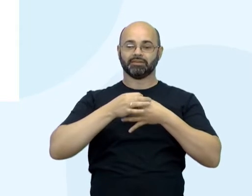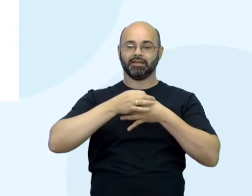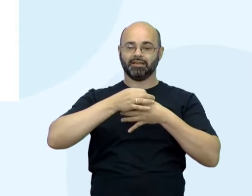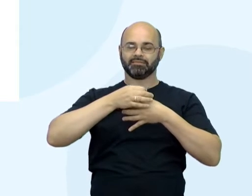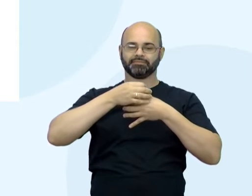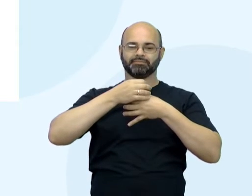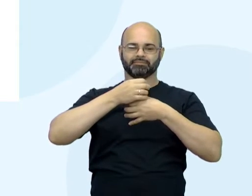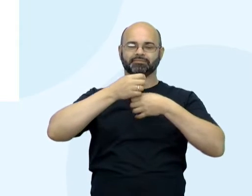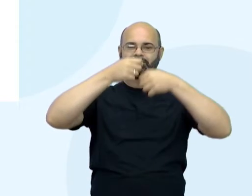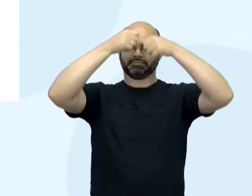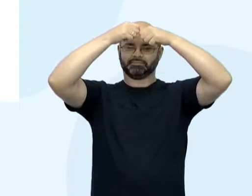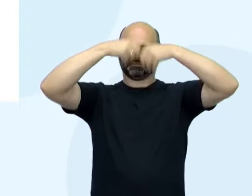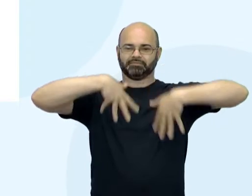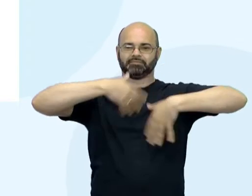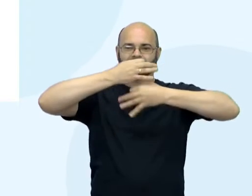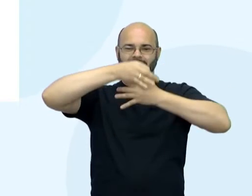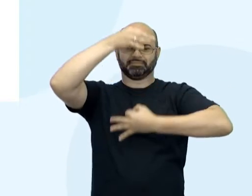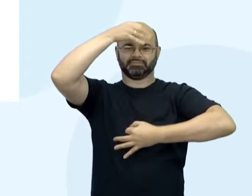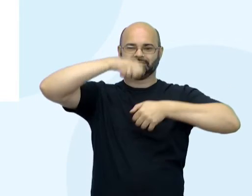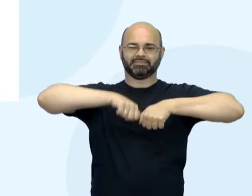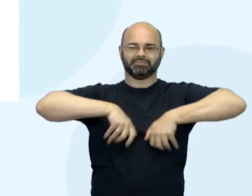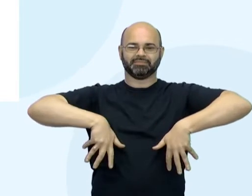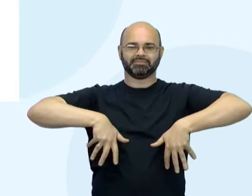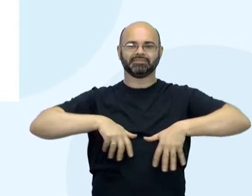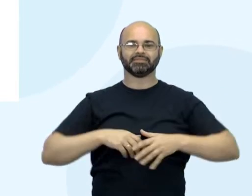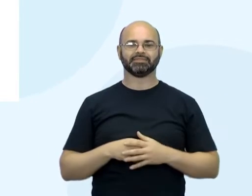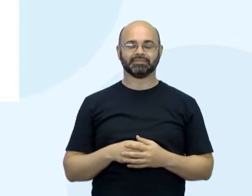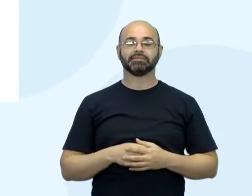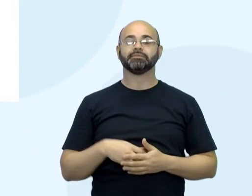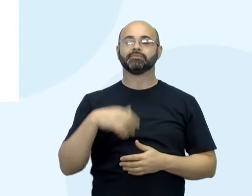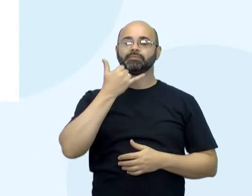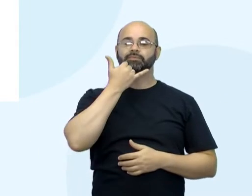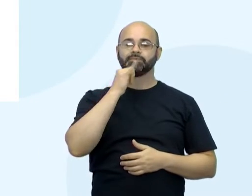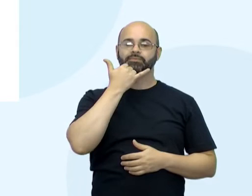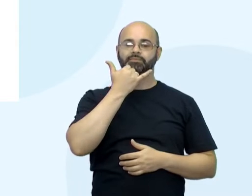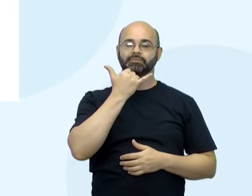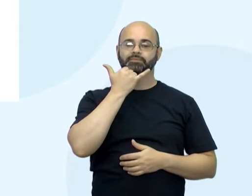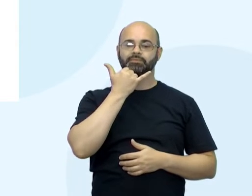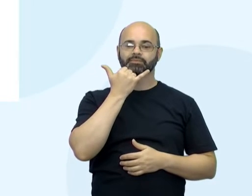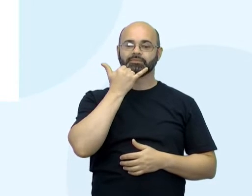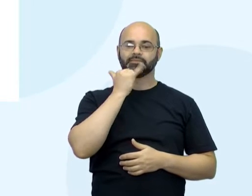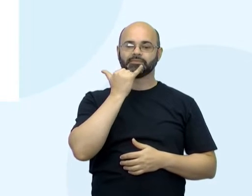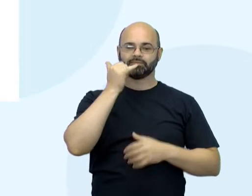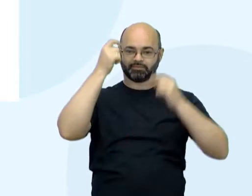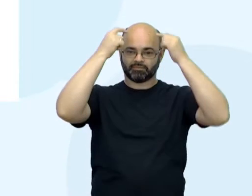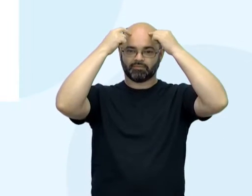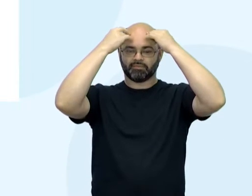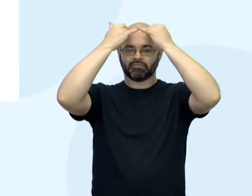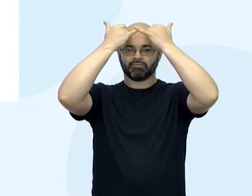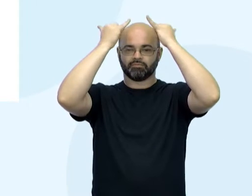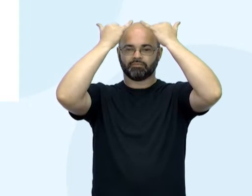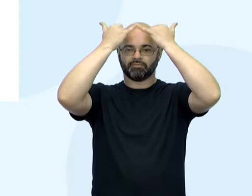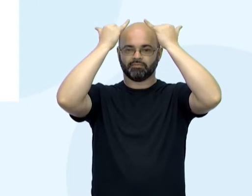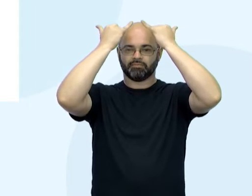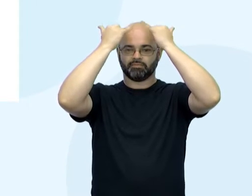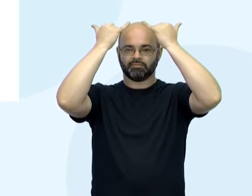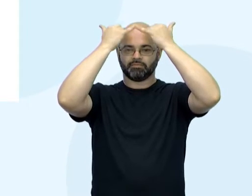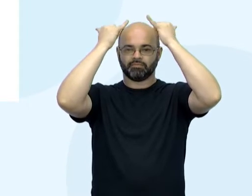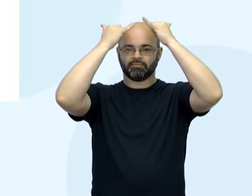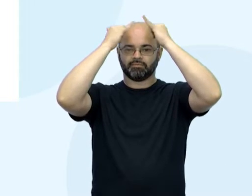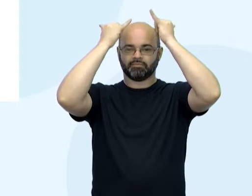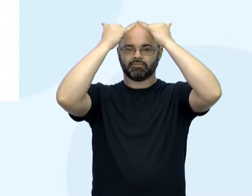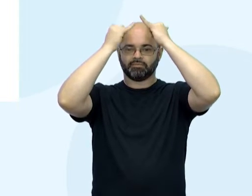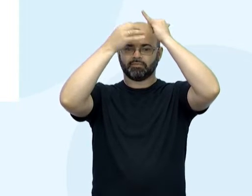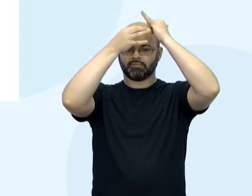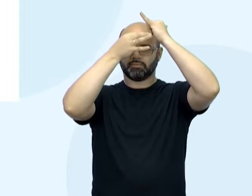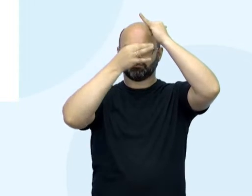a condução dos impulsos elétricos por meio da rede neural, por